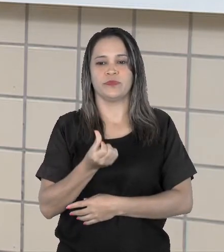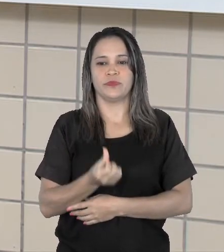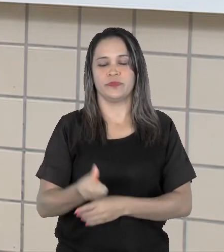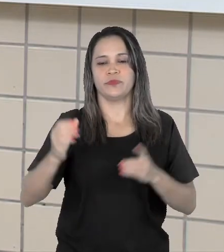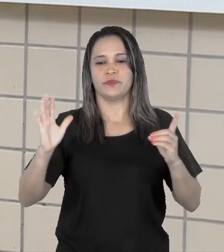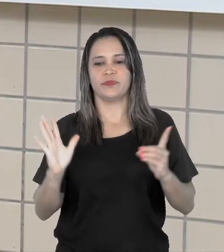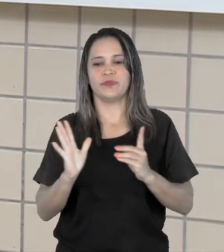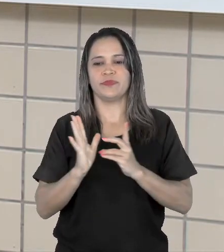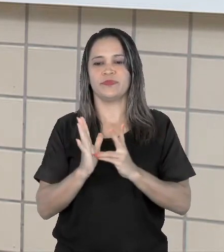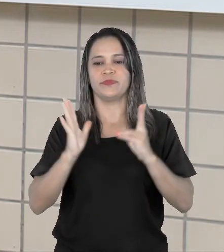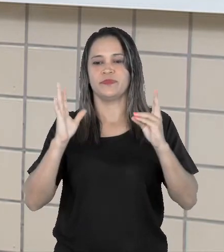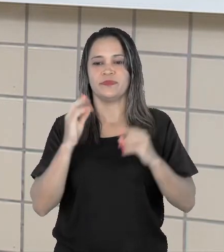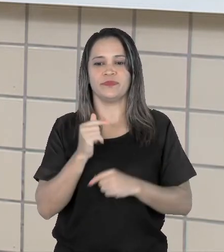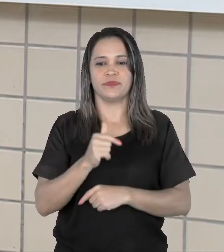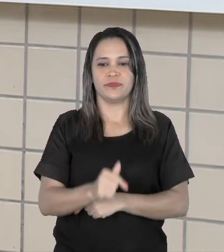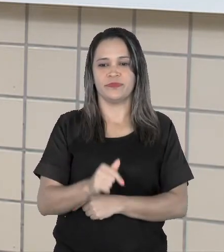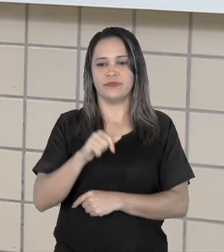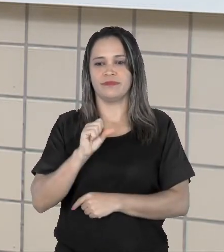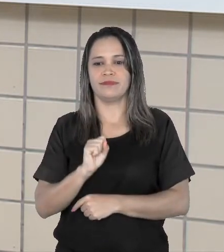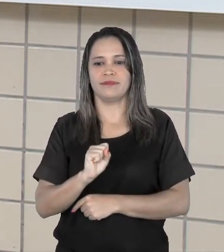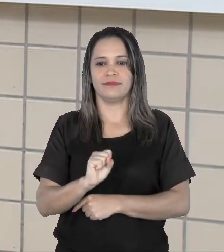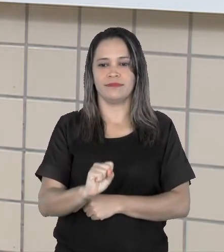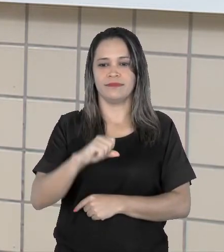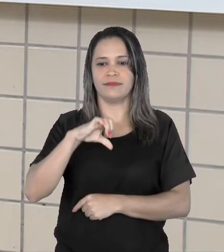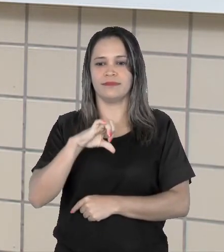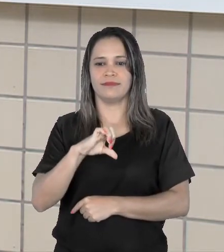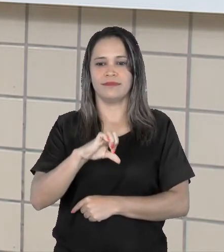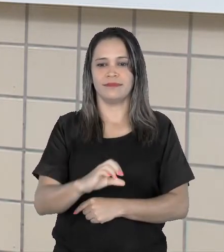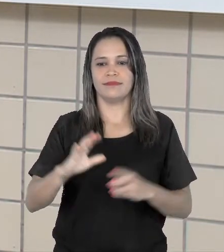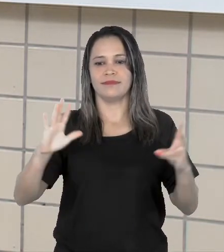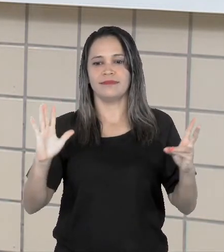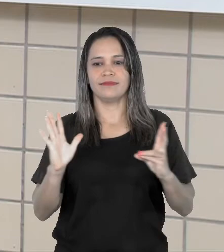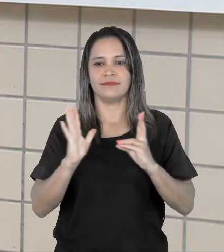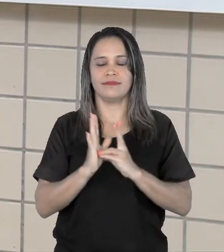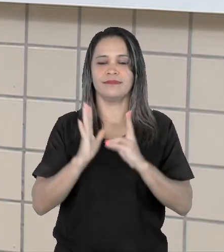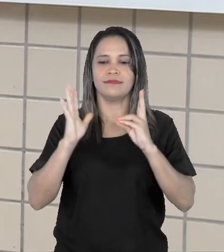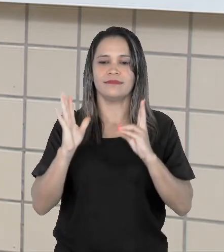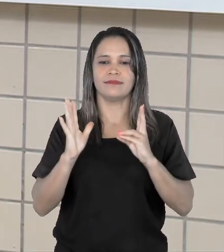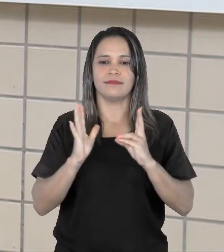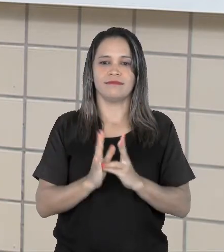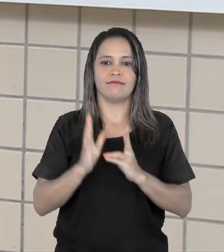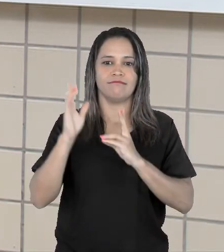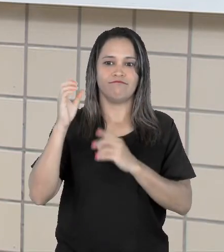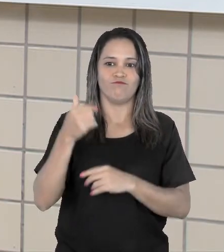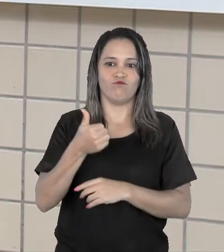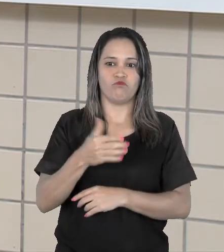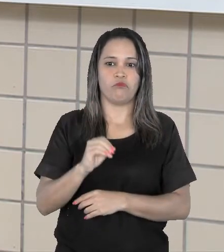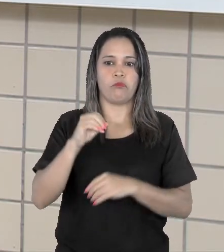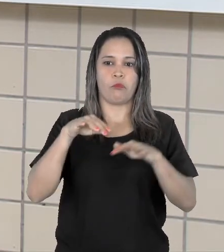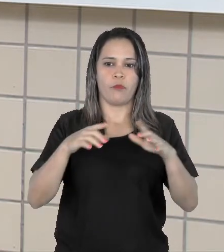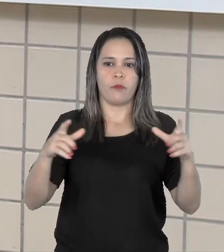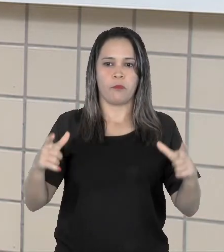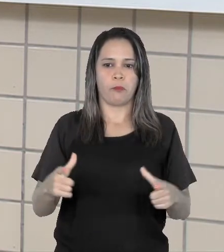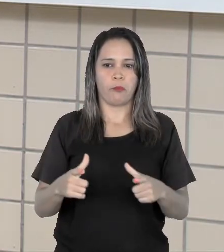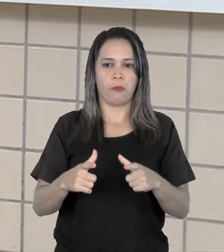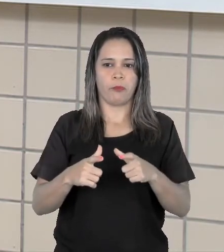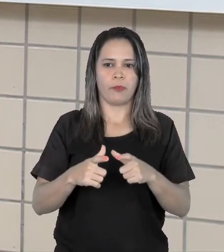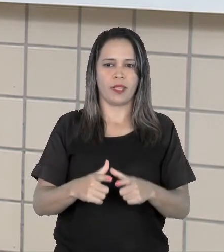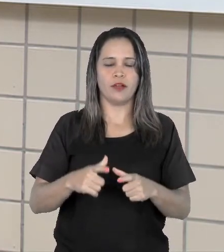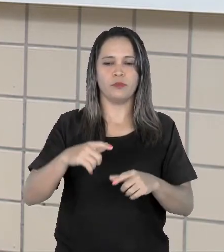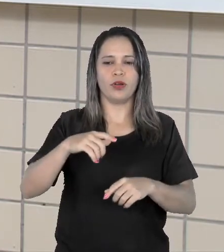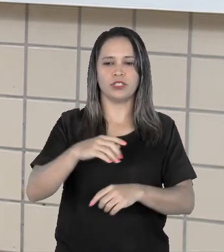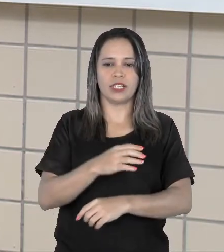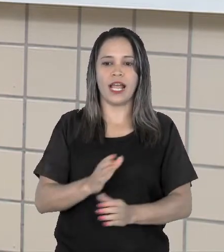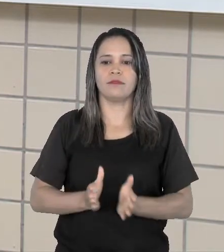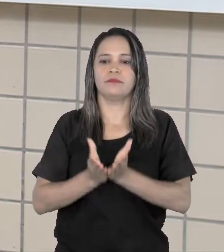cinco, seis índiozinhos. Sete, oito, nove índiozinhos. Dez no pequeno